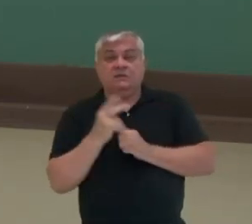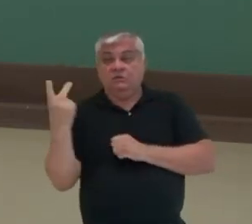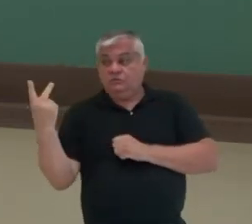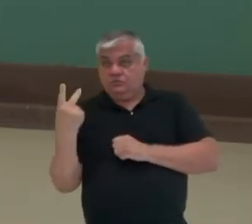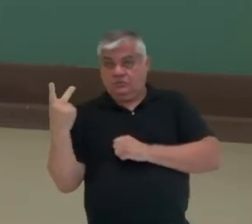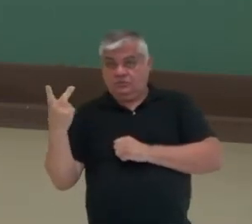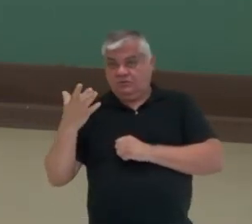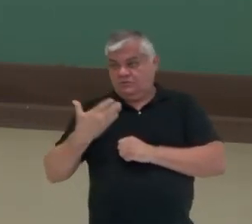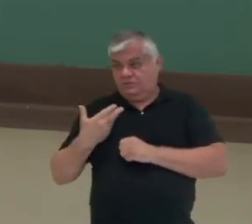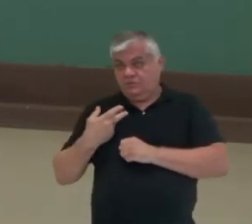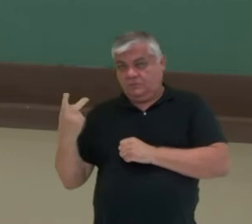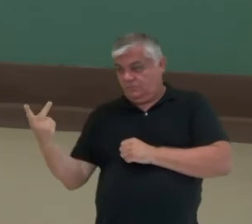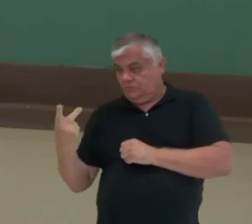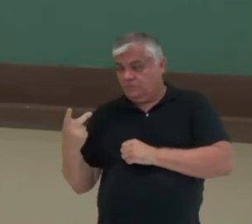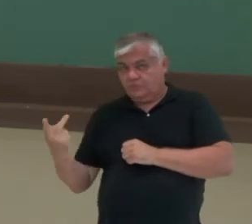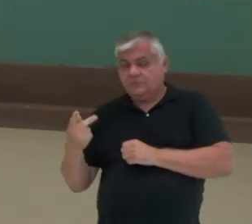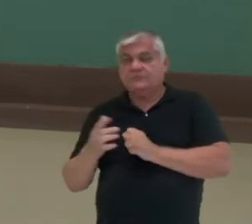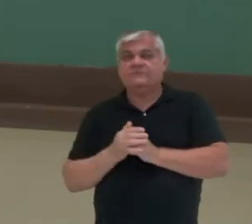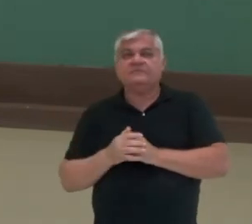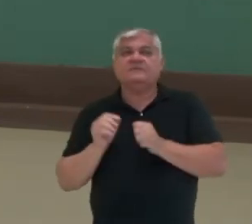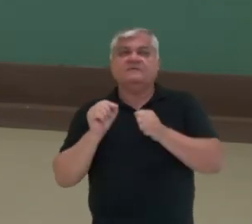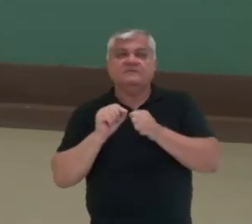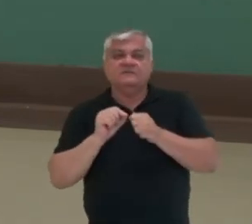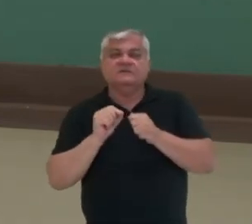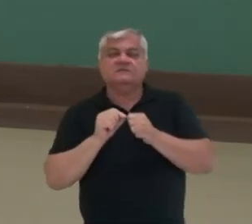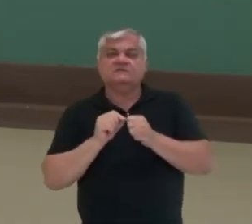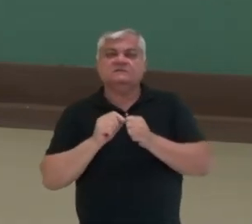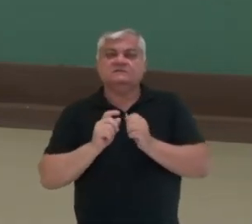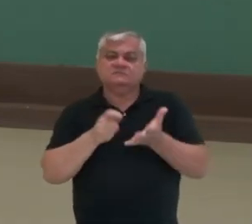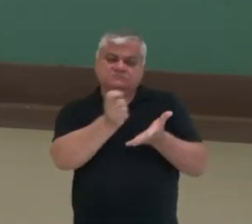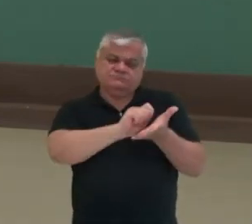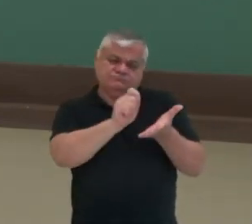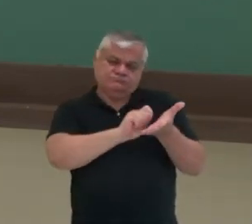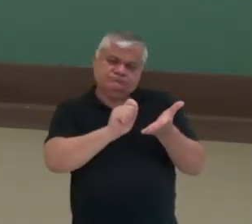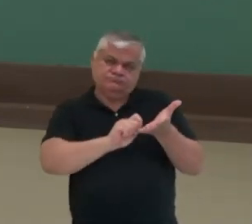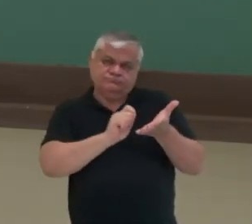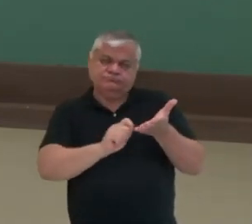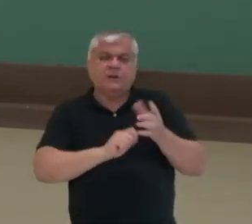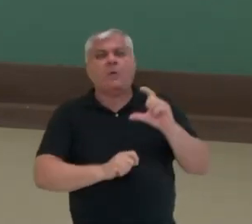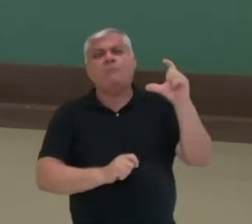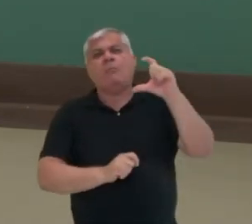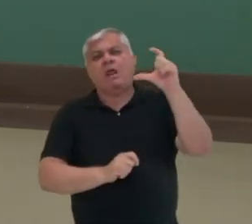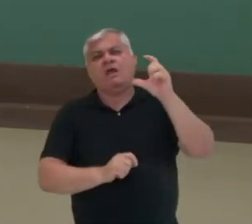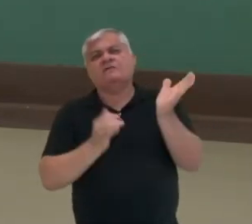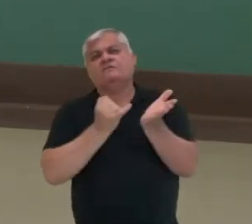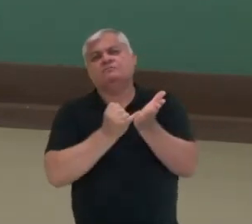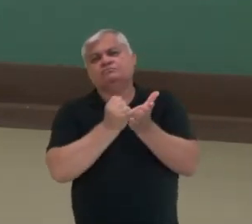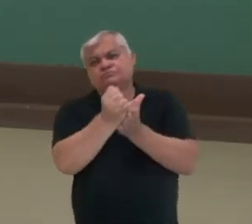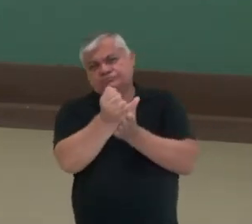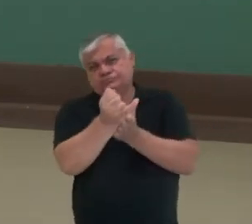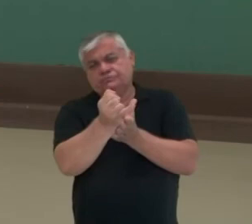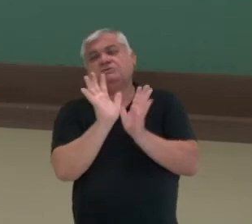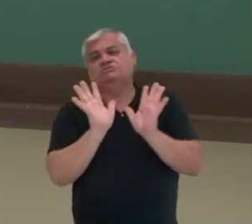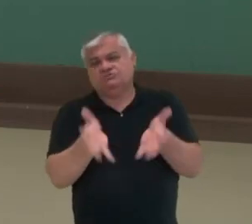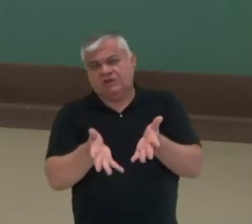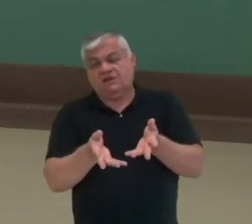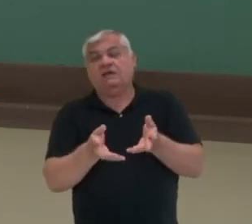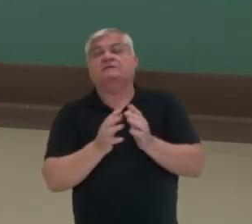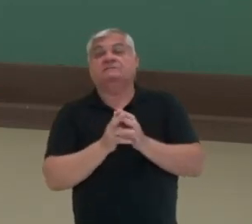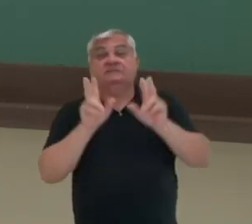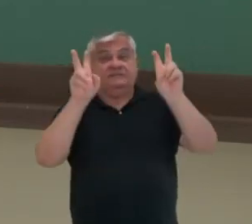você vai fazer exatamente isso, ó. Desenvolva o rascunho, com o parágrafo servindo de introdução, você já tem a